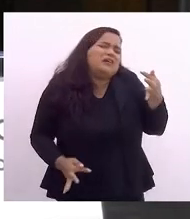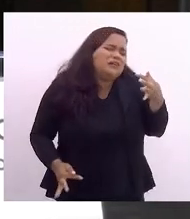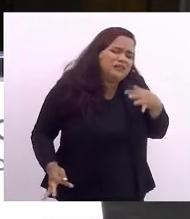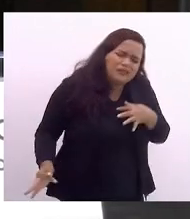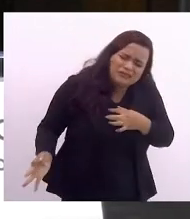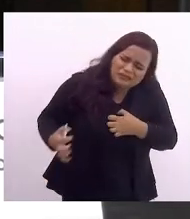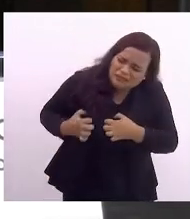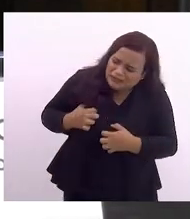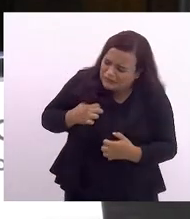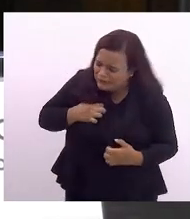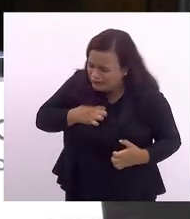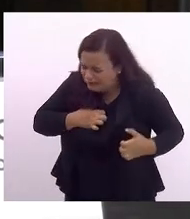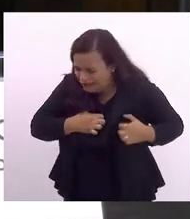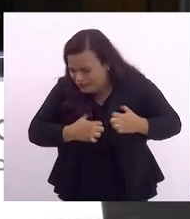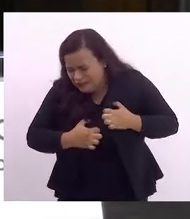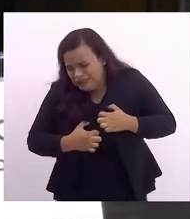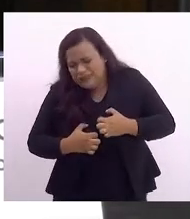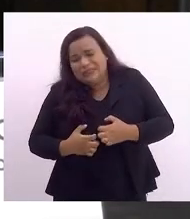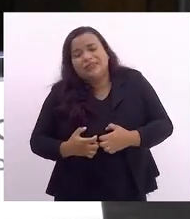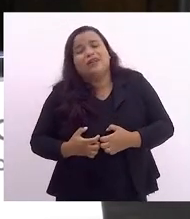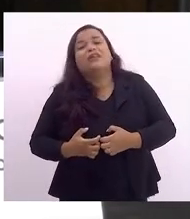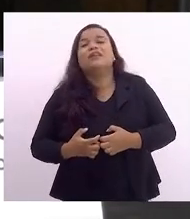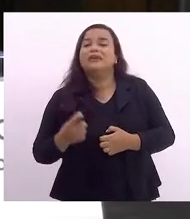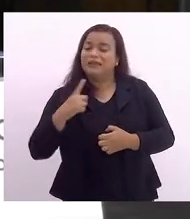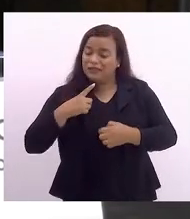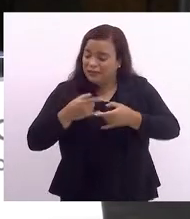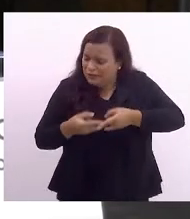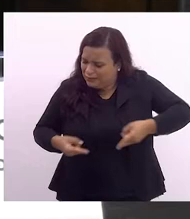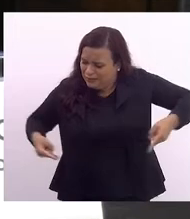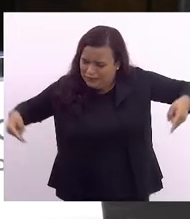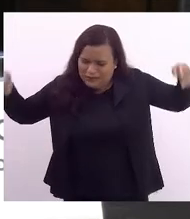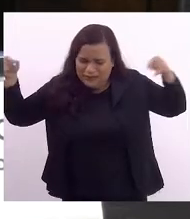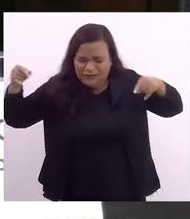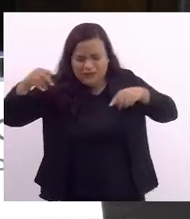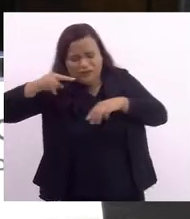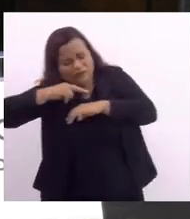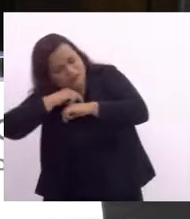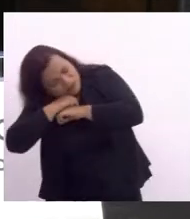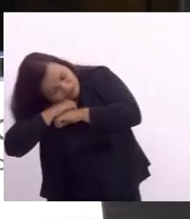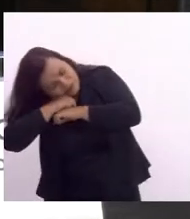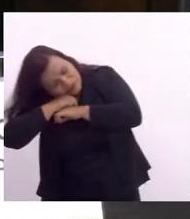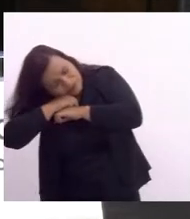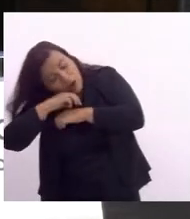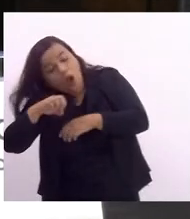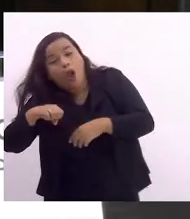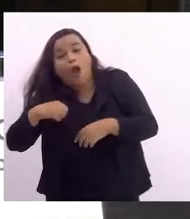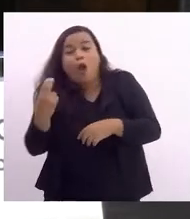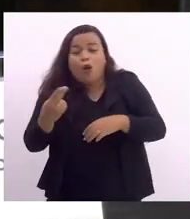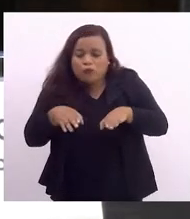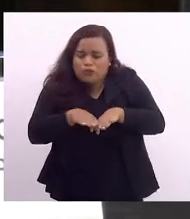de pendurados naquela rede, ou dormindo no chão, talvez doloridos pelo